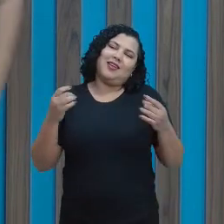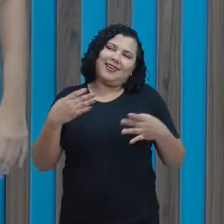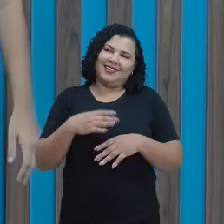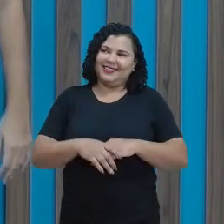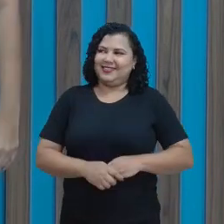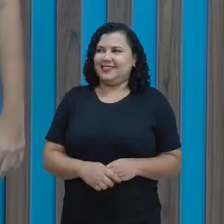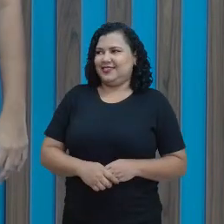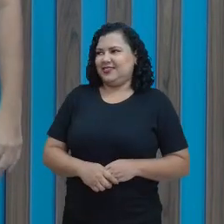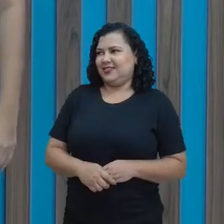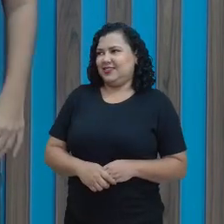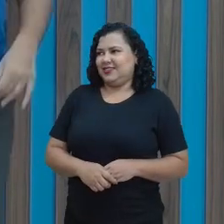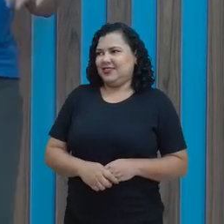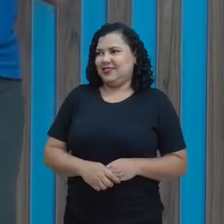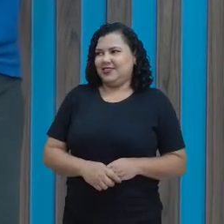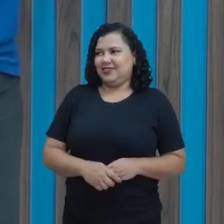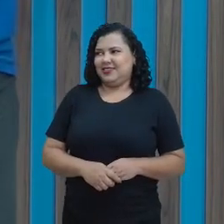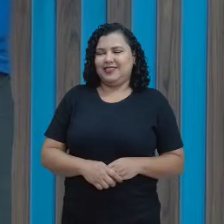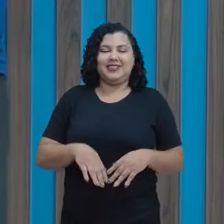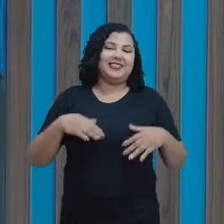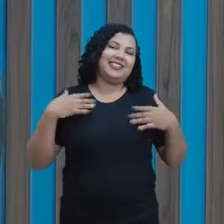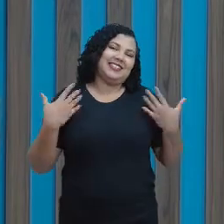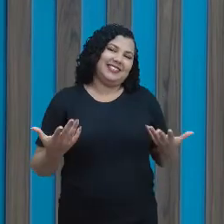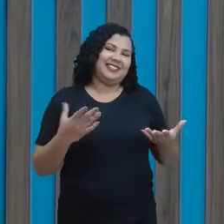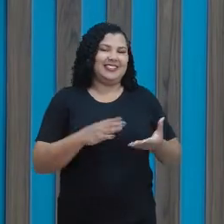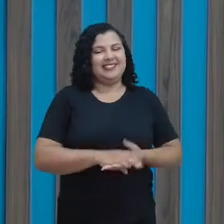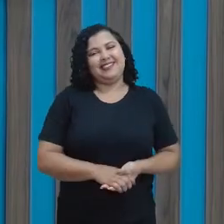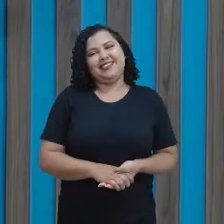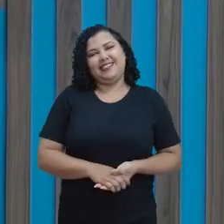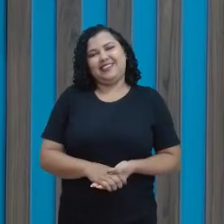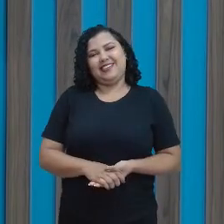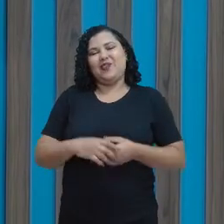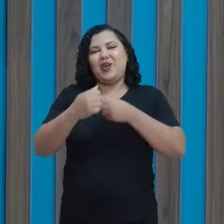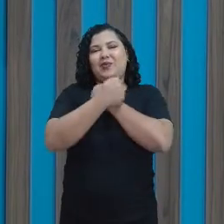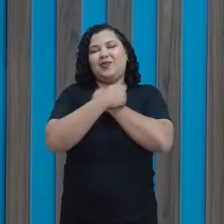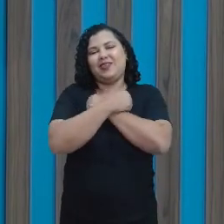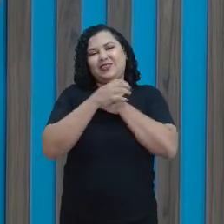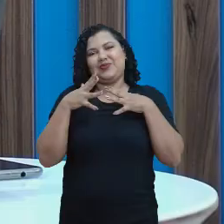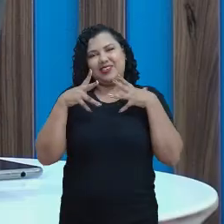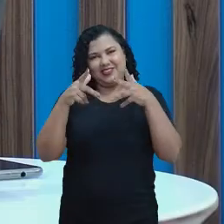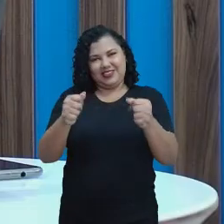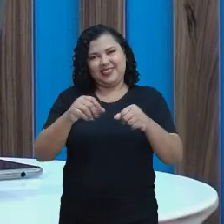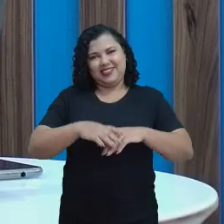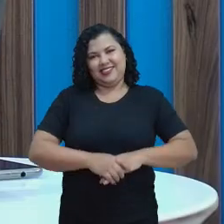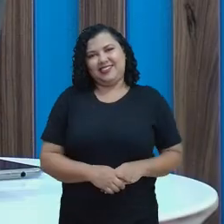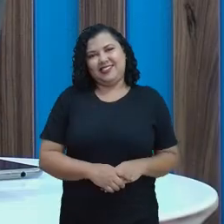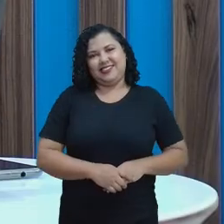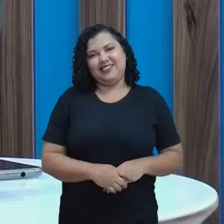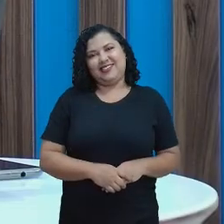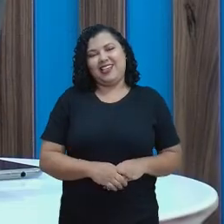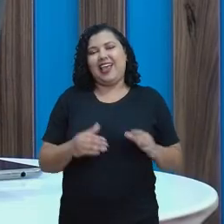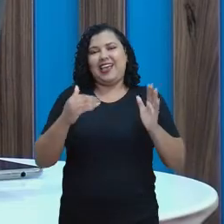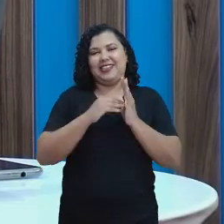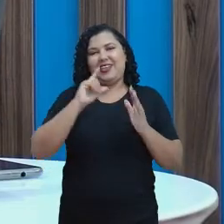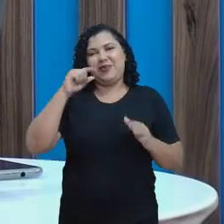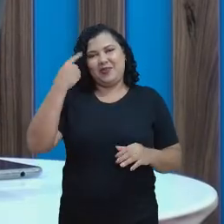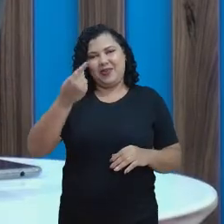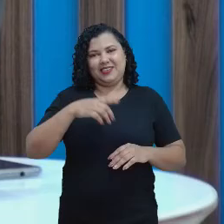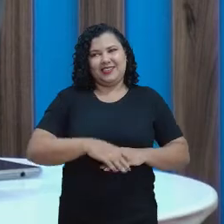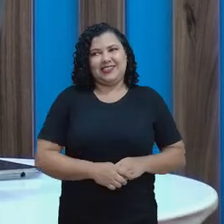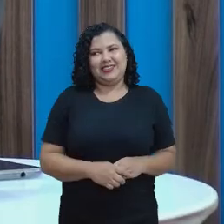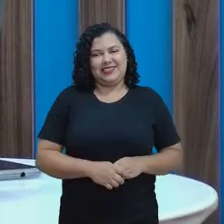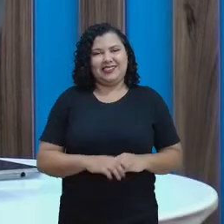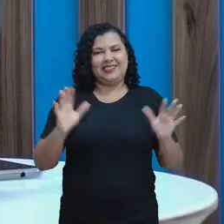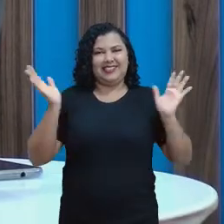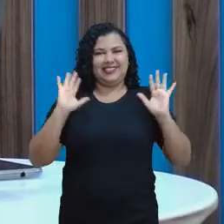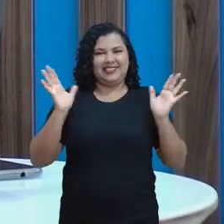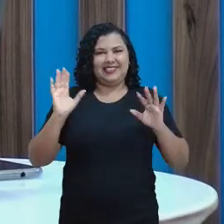gente. Pois é, minha gente. Um abração a todos e até a próxima.